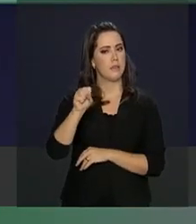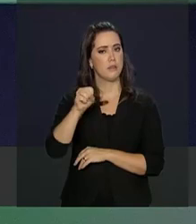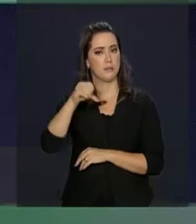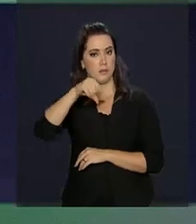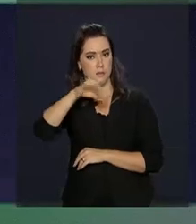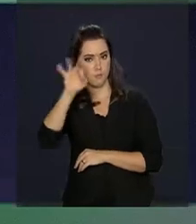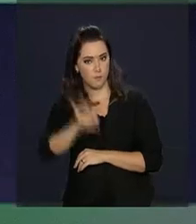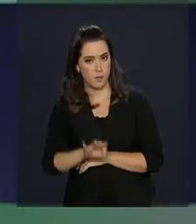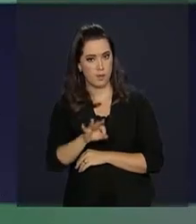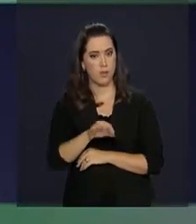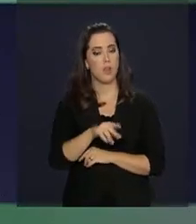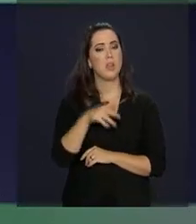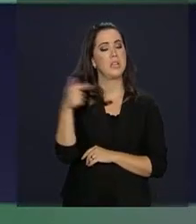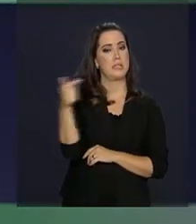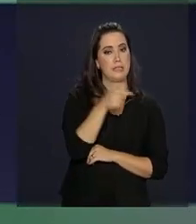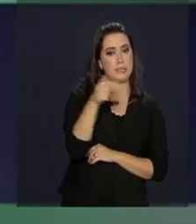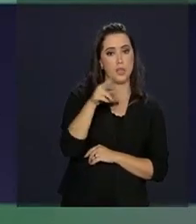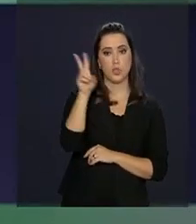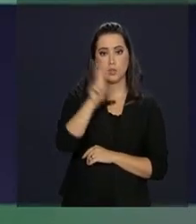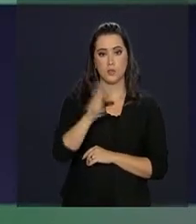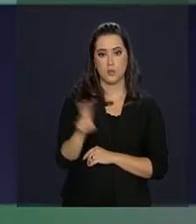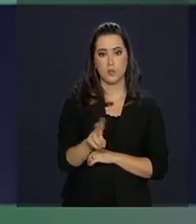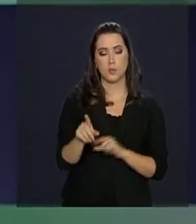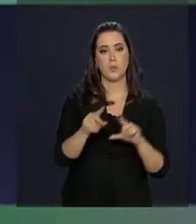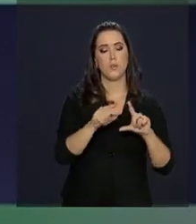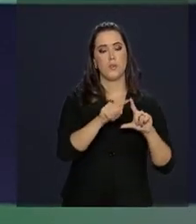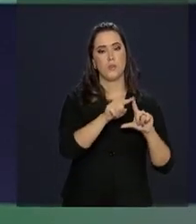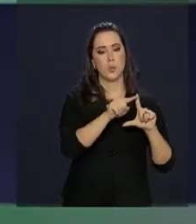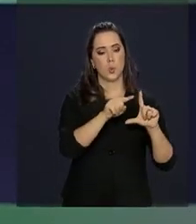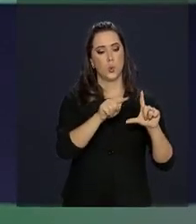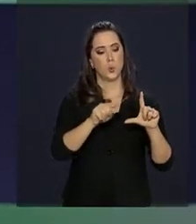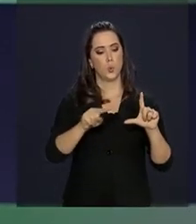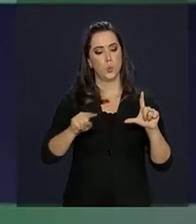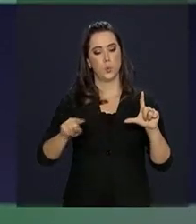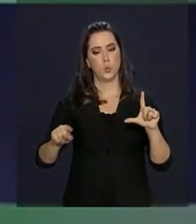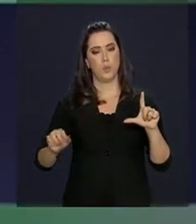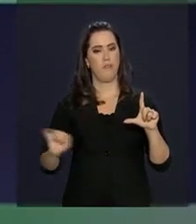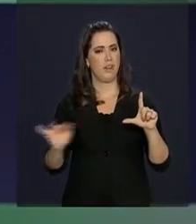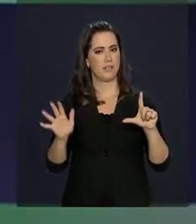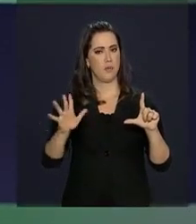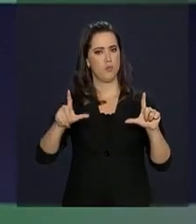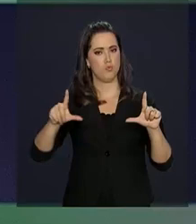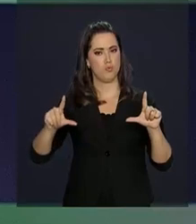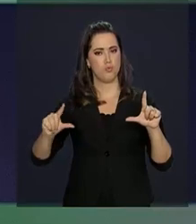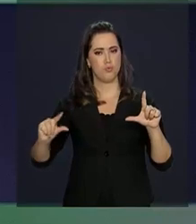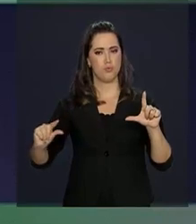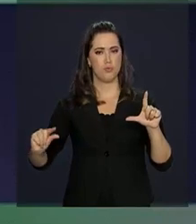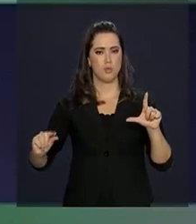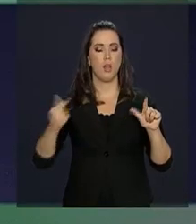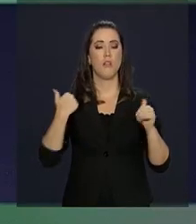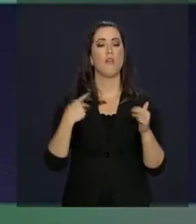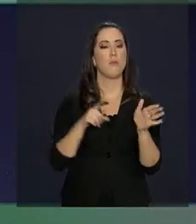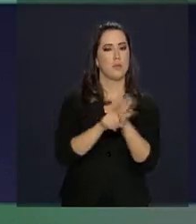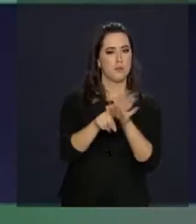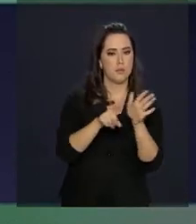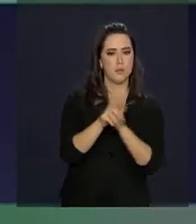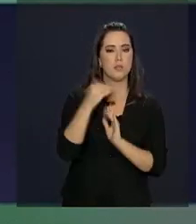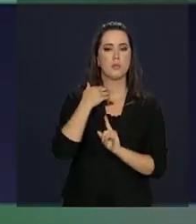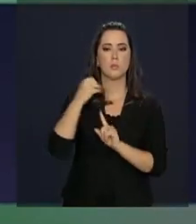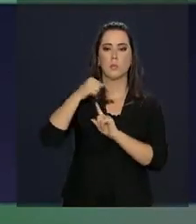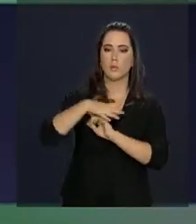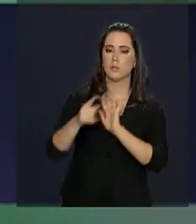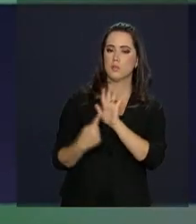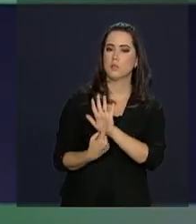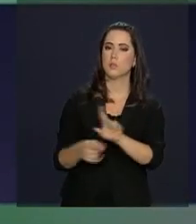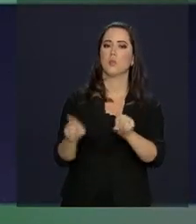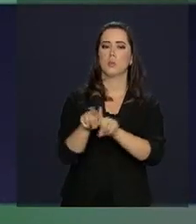3,89%. É a sétima semana seguida de queda da inflação. A pesquisa semanal do Banco Central mostra também